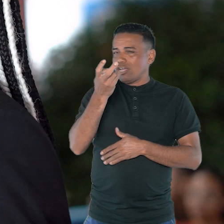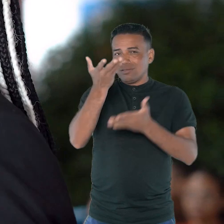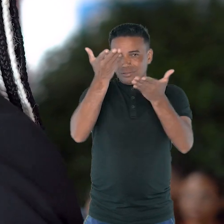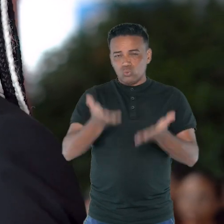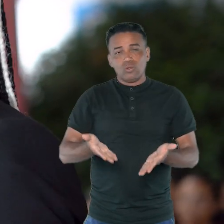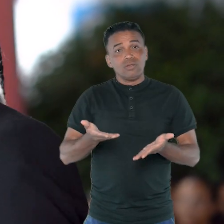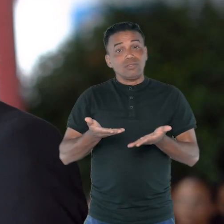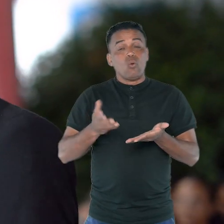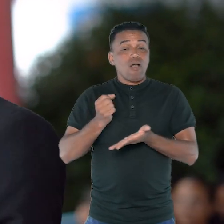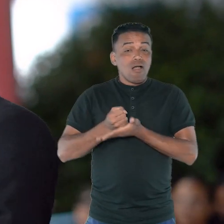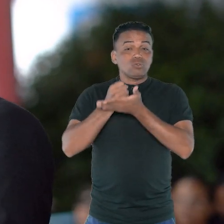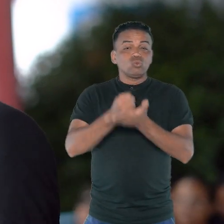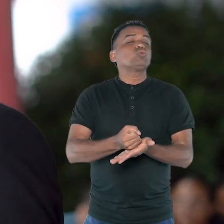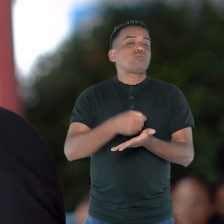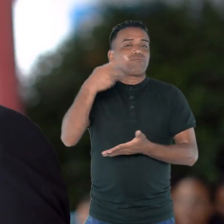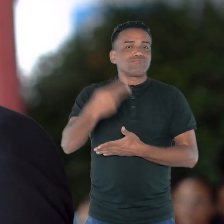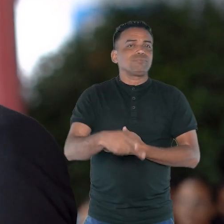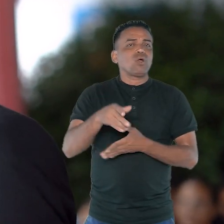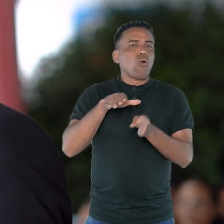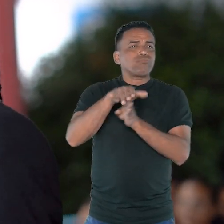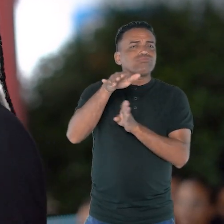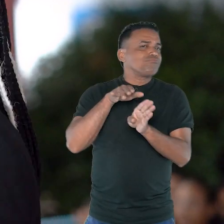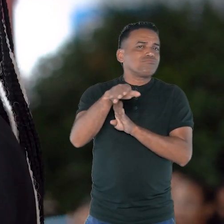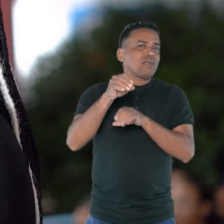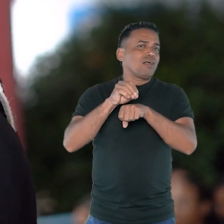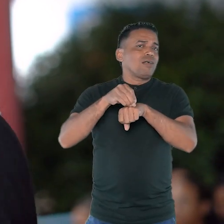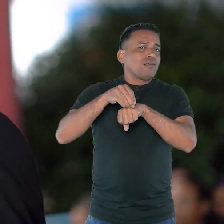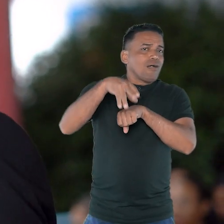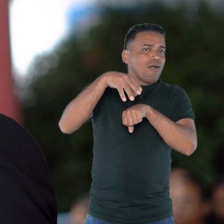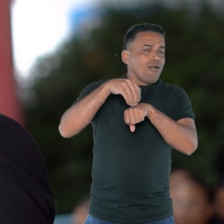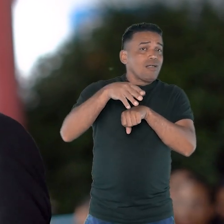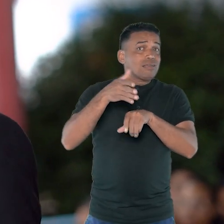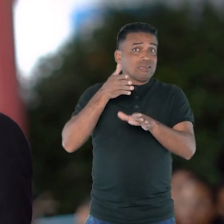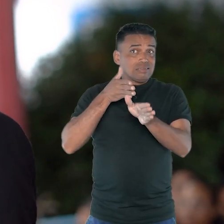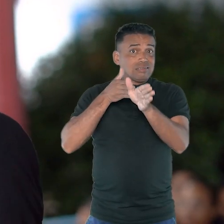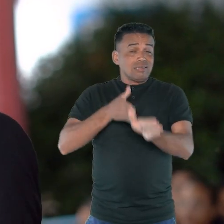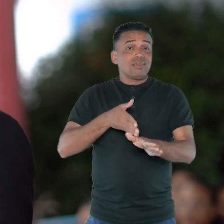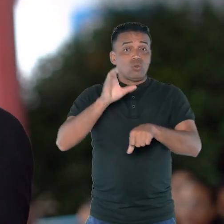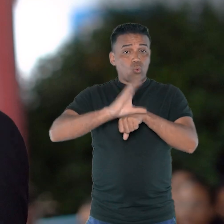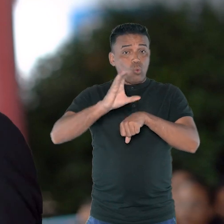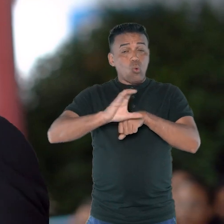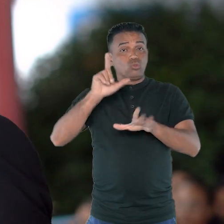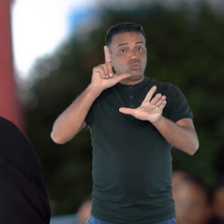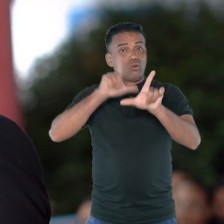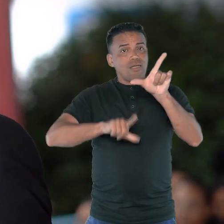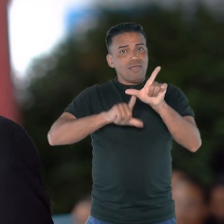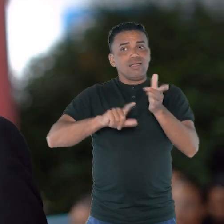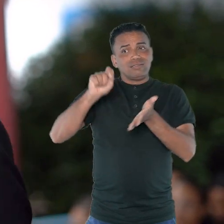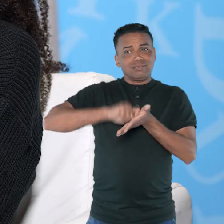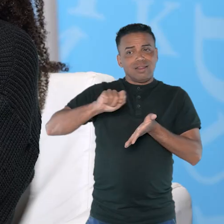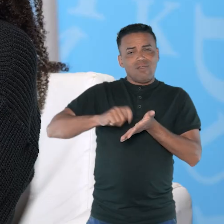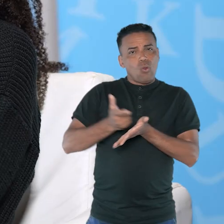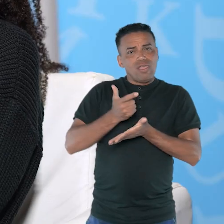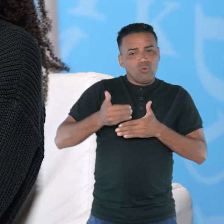que contribui para nós aqui. Assim, qual que é a dica que você daria caso alguém quisesse seguir um curso de letras, escrever um livro, enfim, e começar?